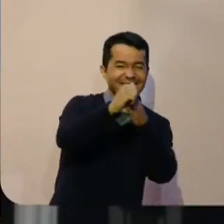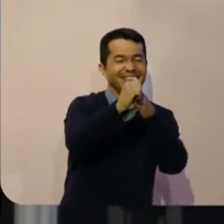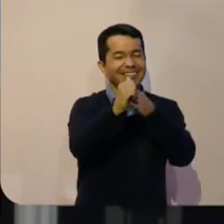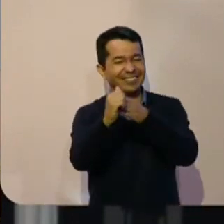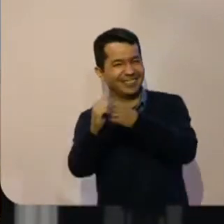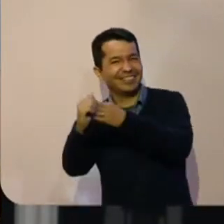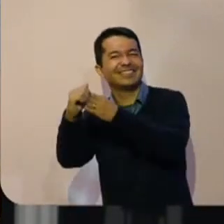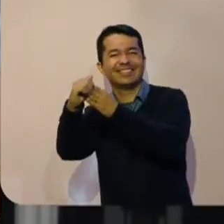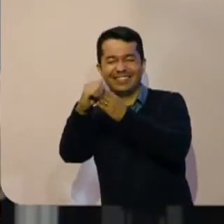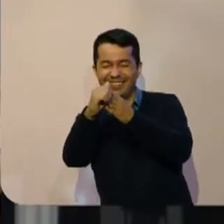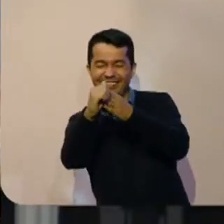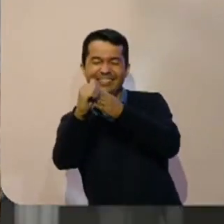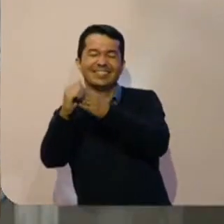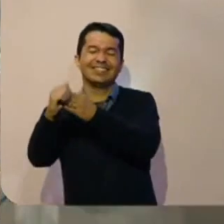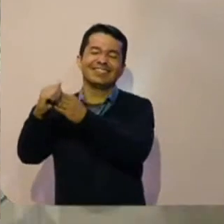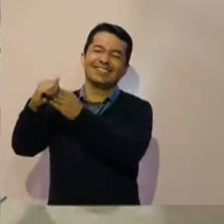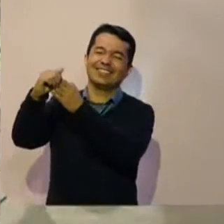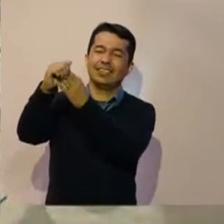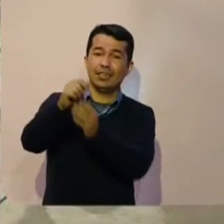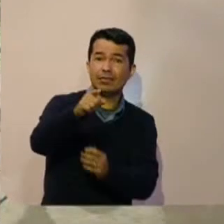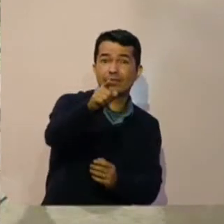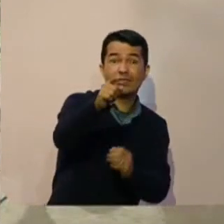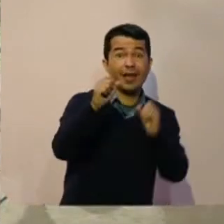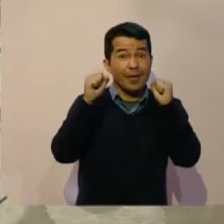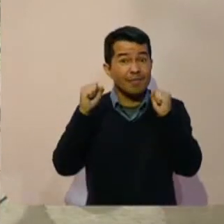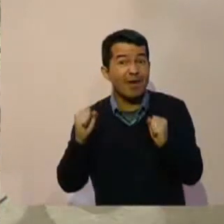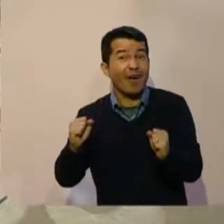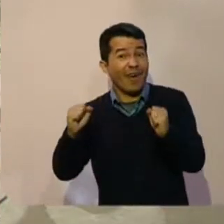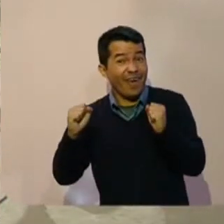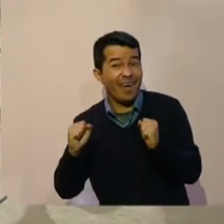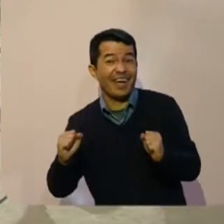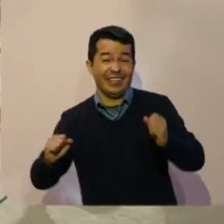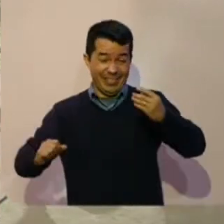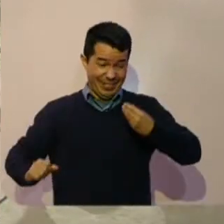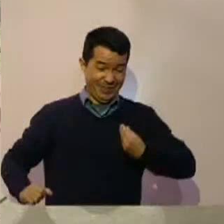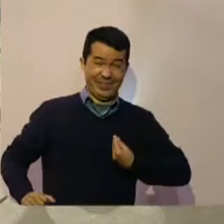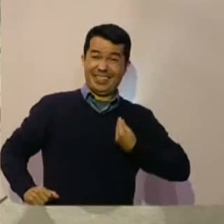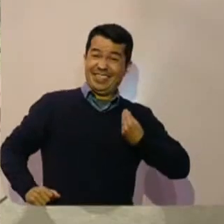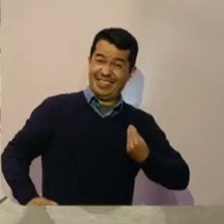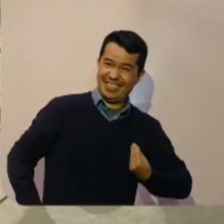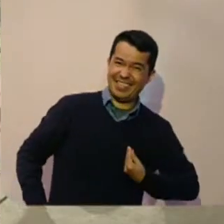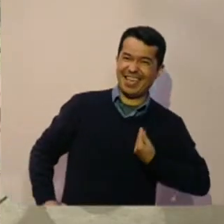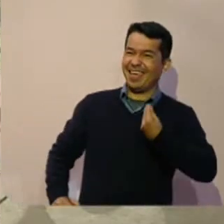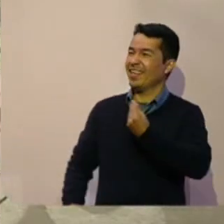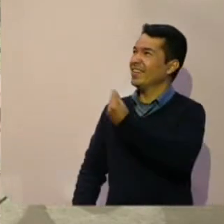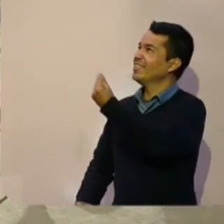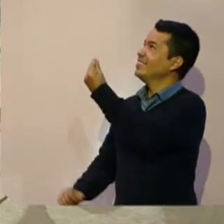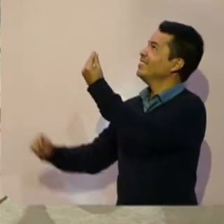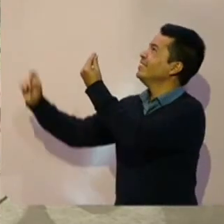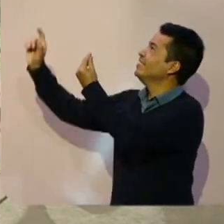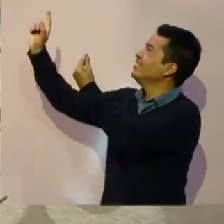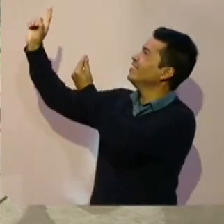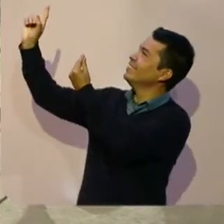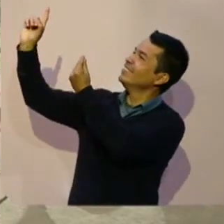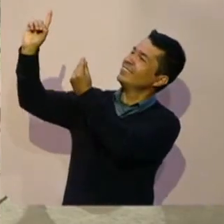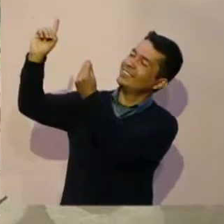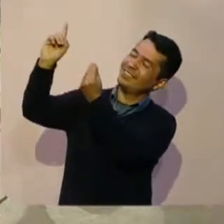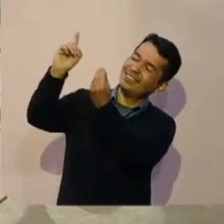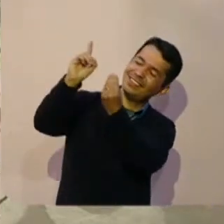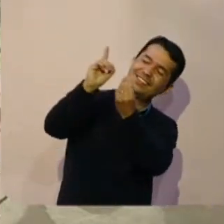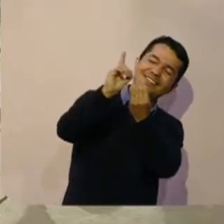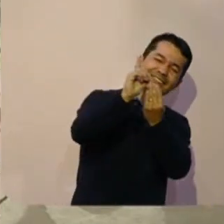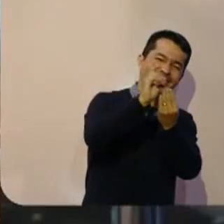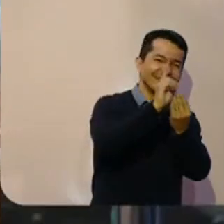para trás. Segura na mão de Deus